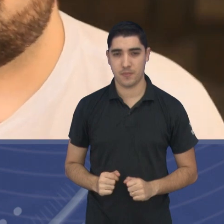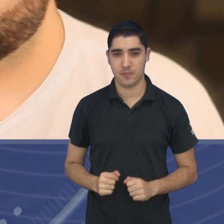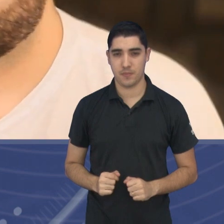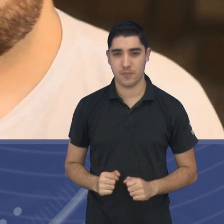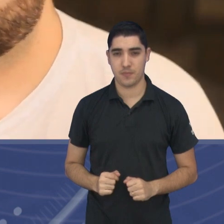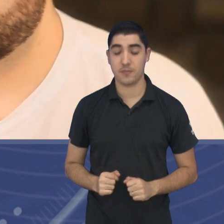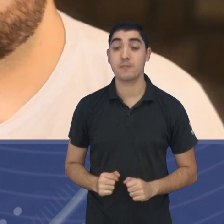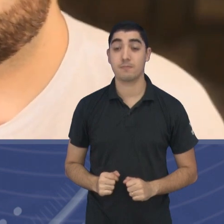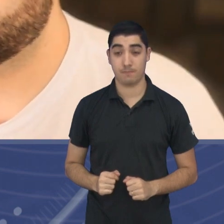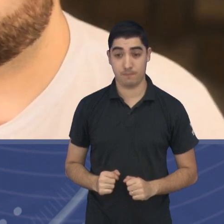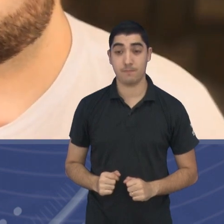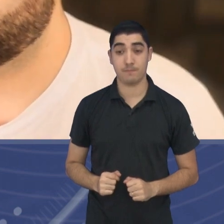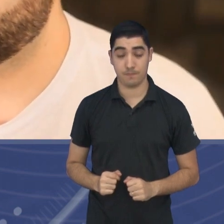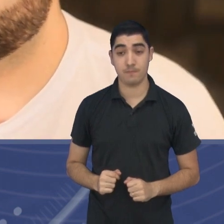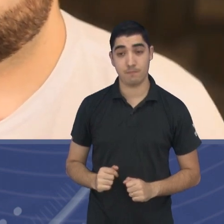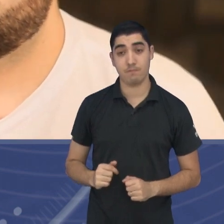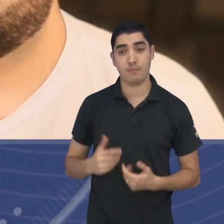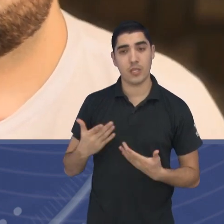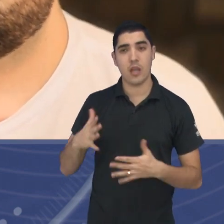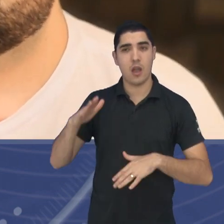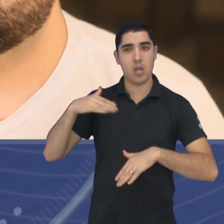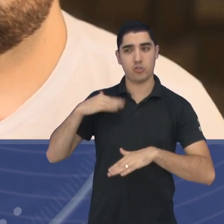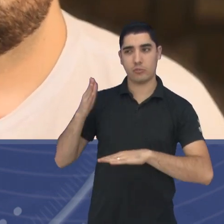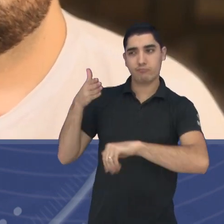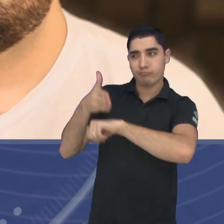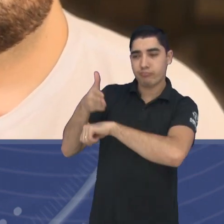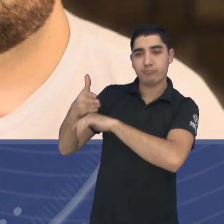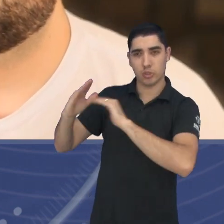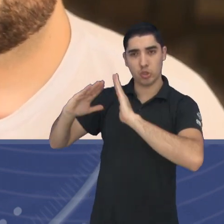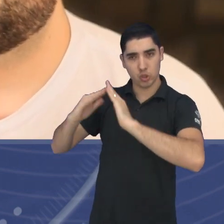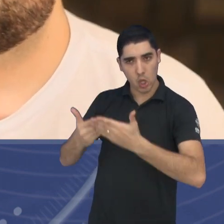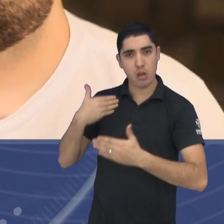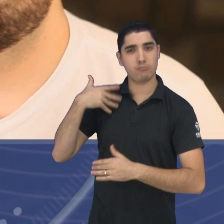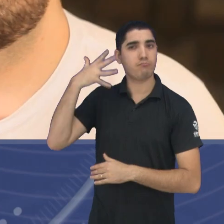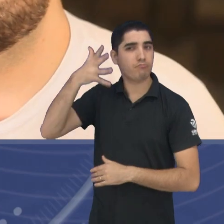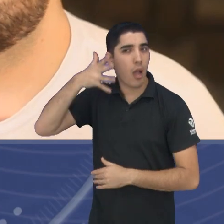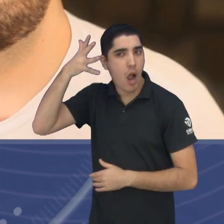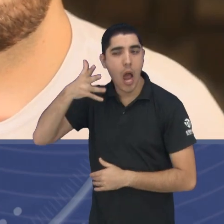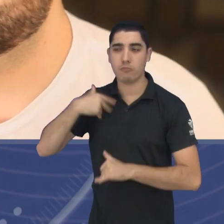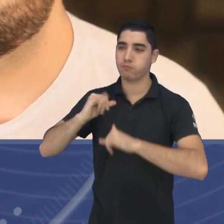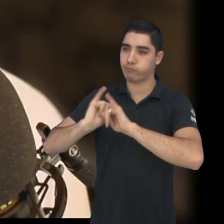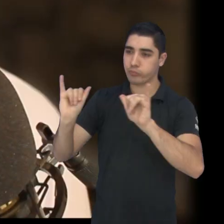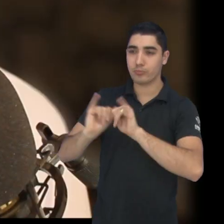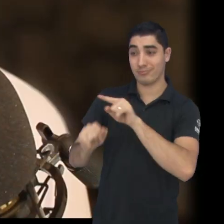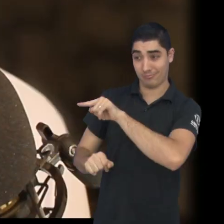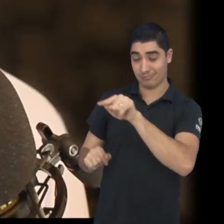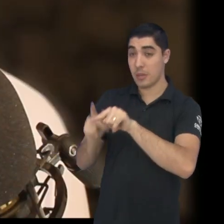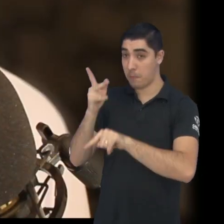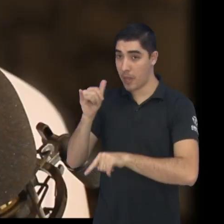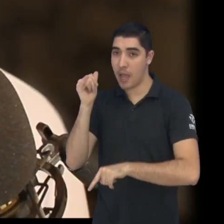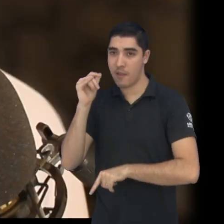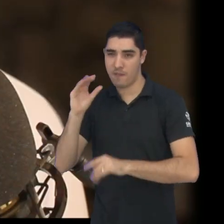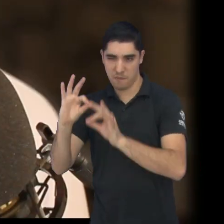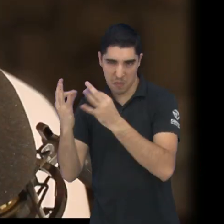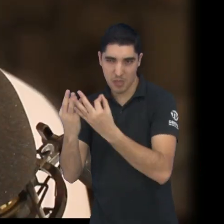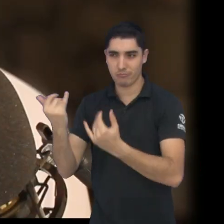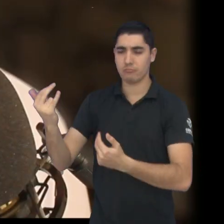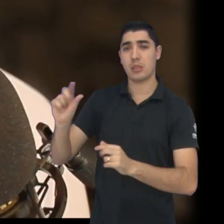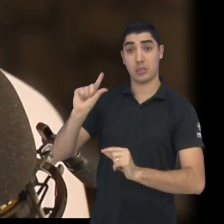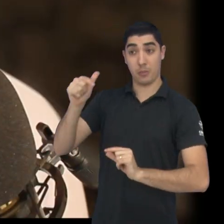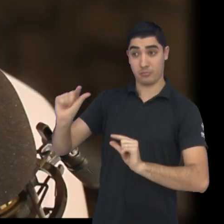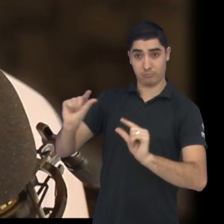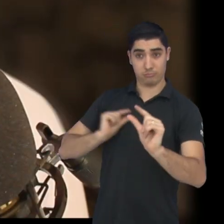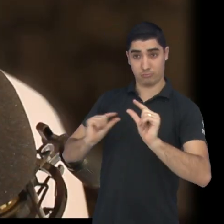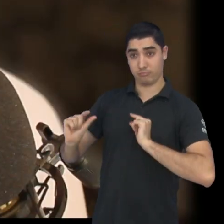Entrar em escolas e fazer palestra para os pais e famílias, né? E o discurso sempre que os pais têm é que os filhos têm um uso exagerado